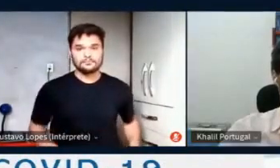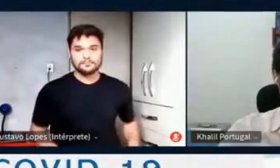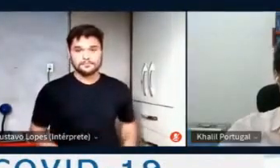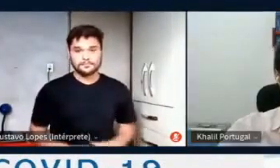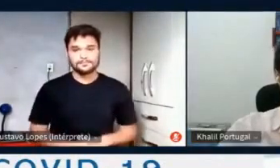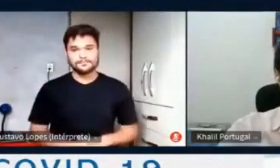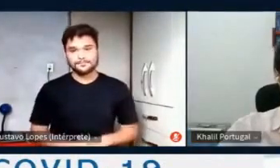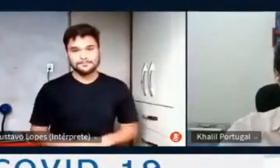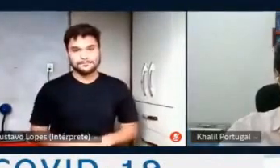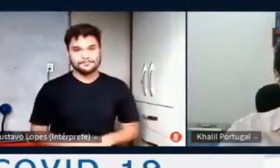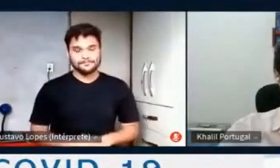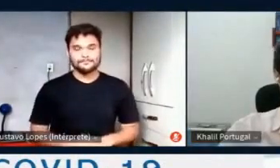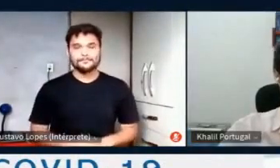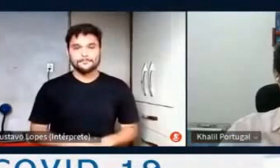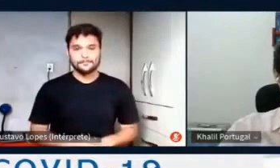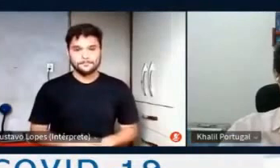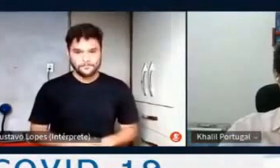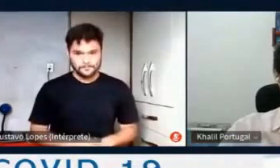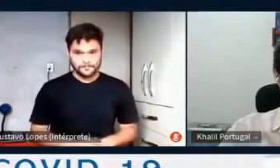Então, perfeito.